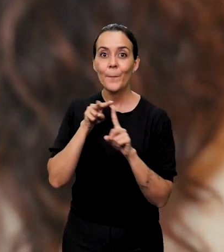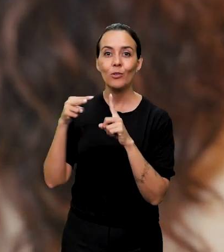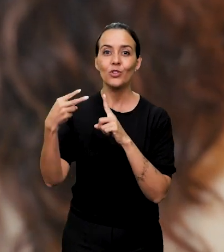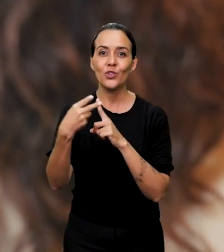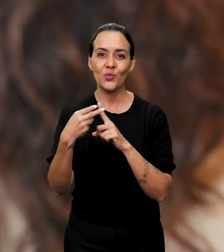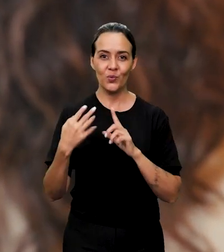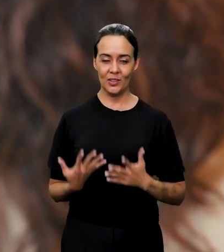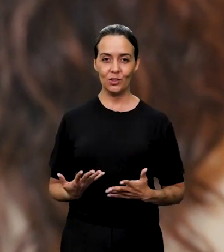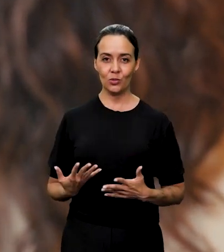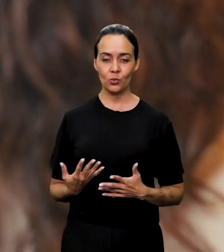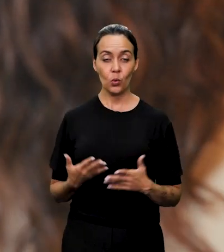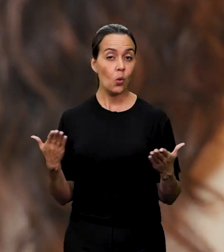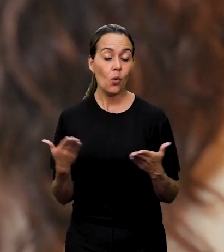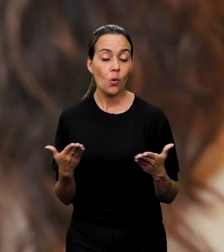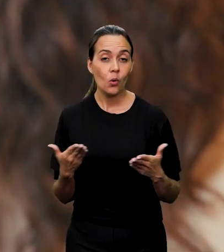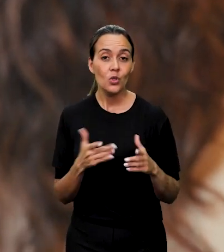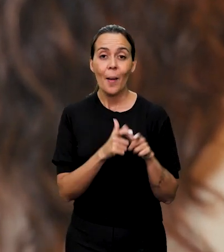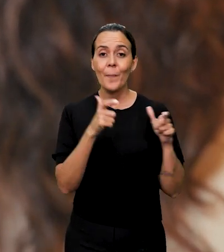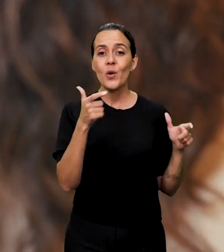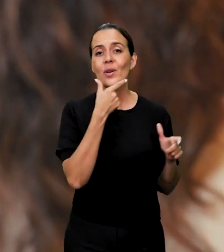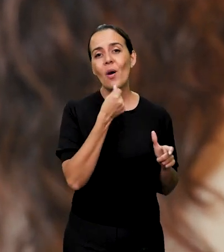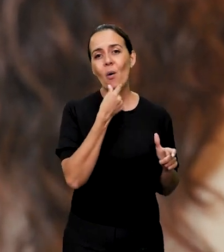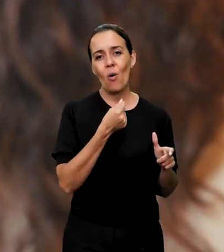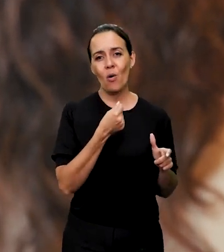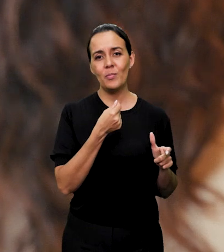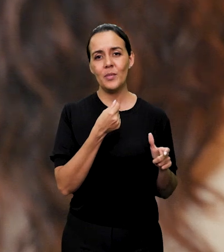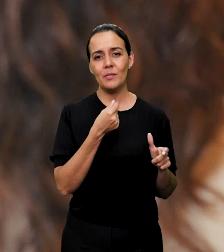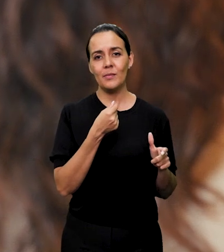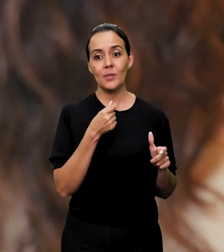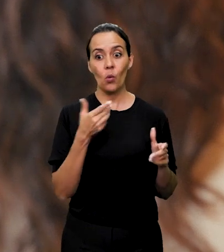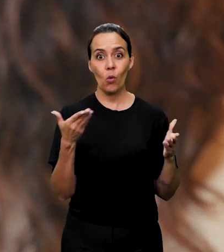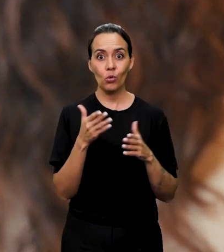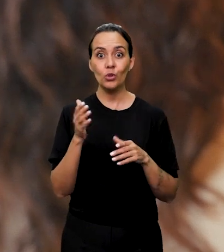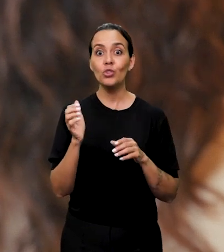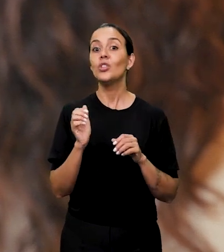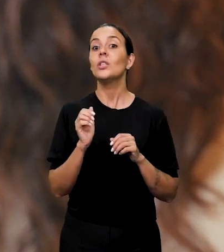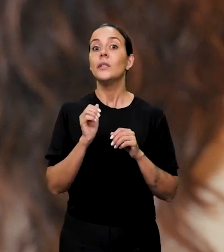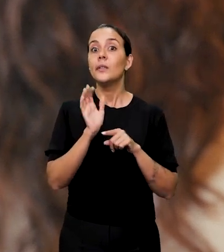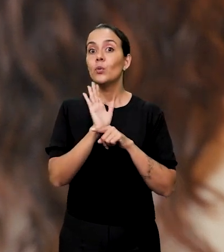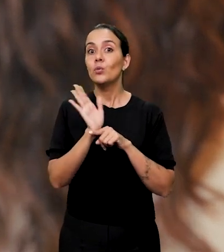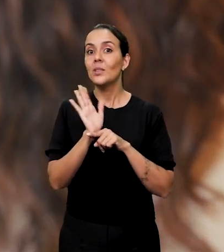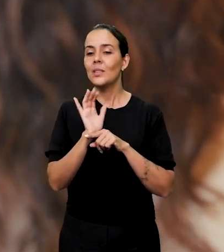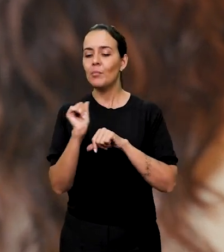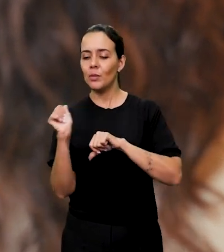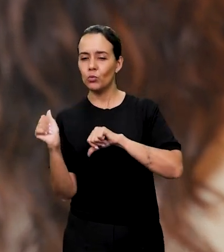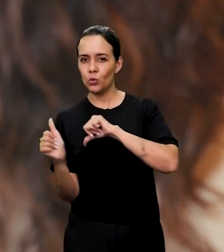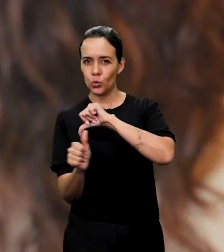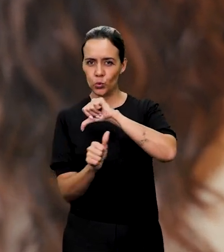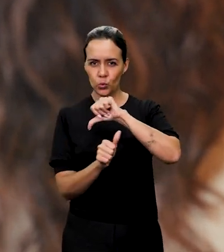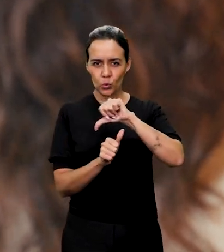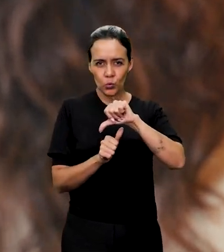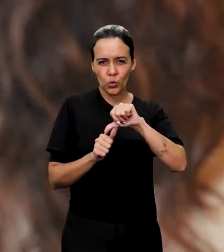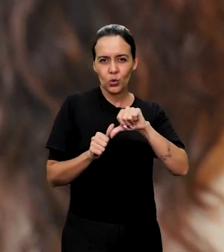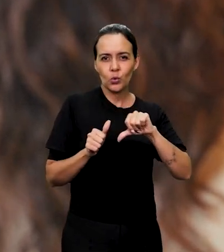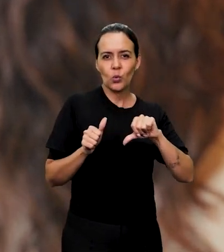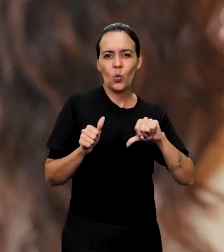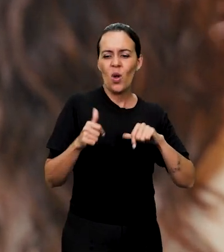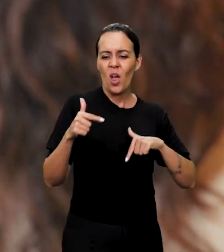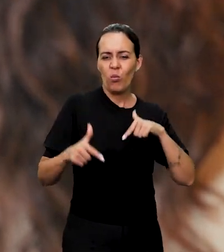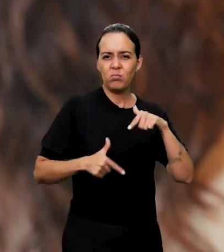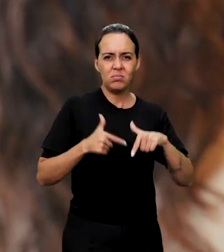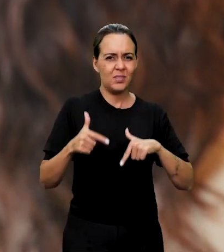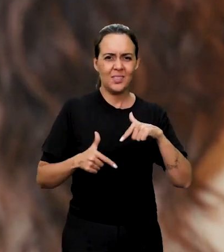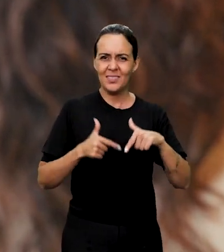e esse monopólio, digamos assim, né, é a transformação do cinema num grande business, né, que